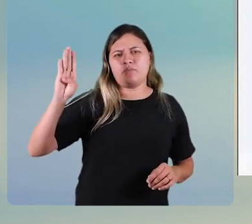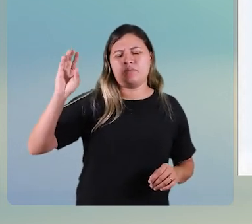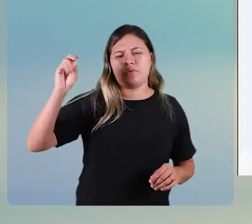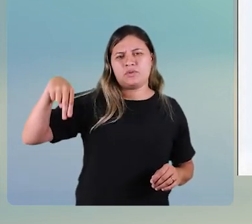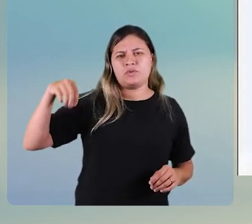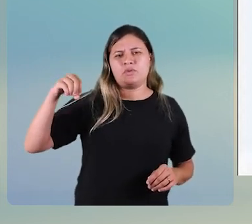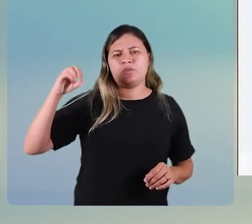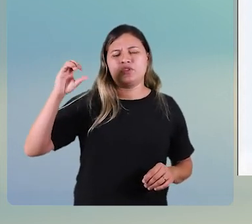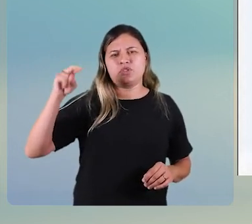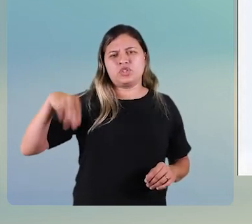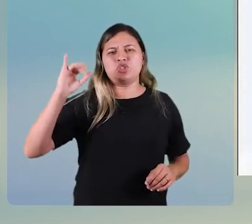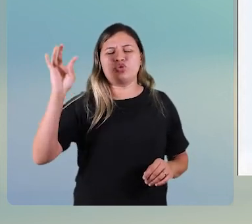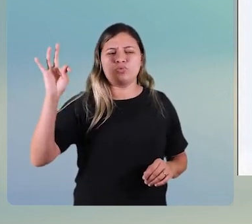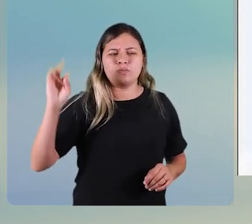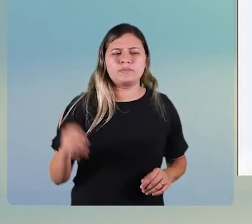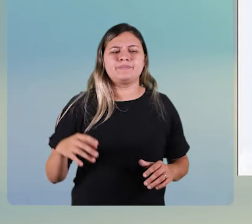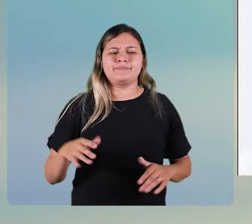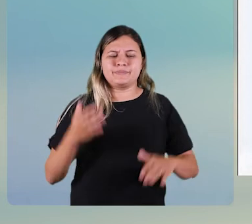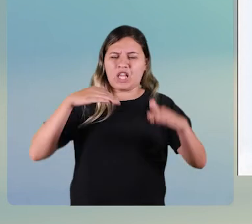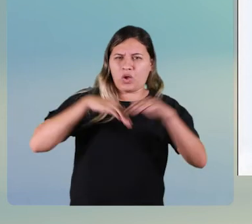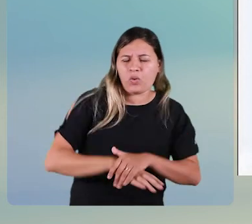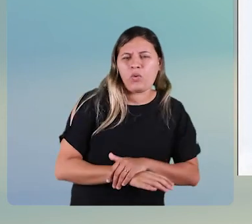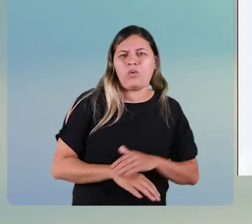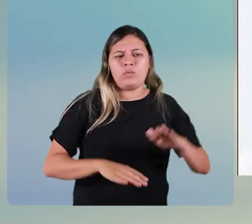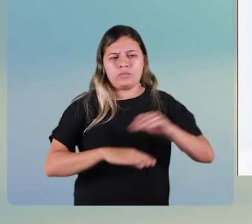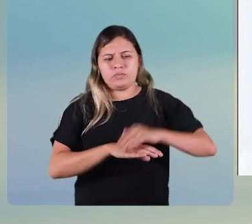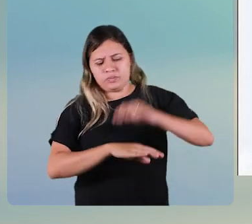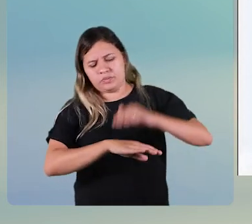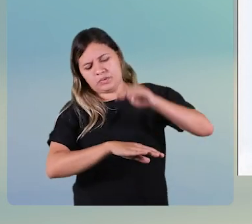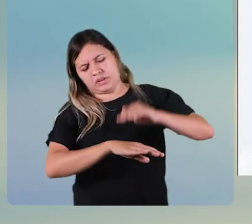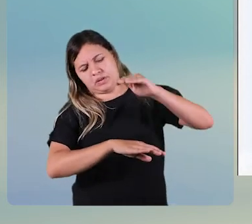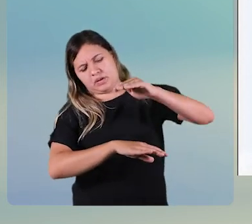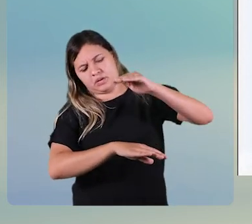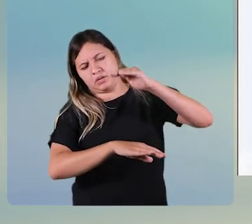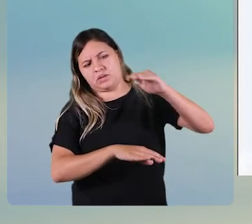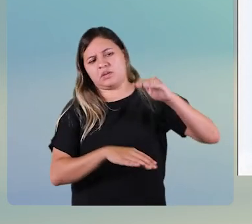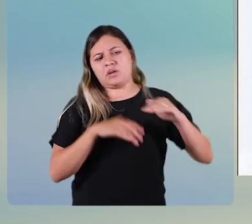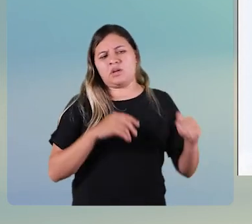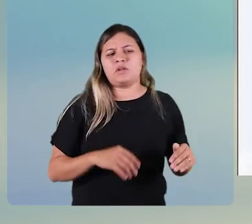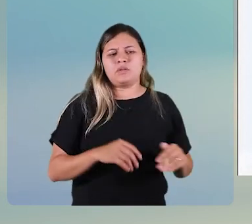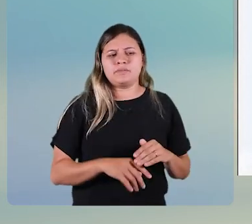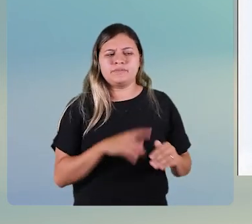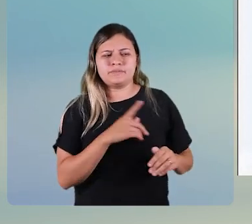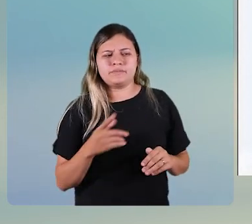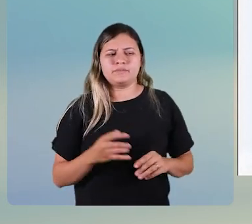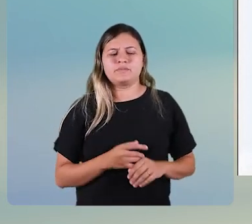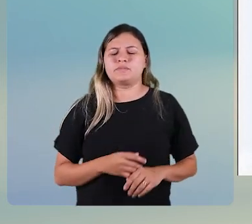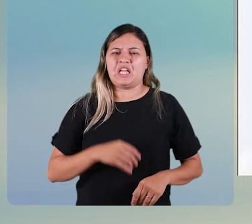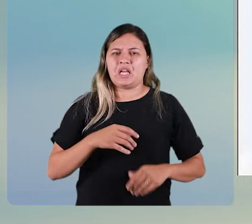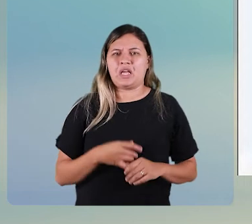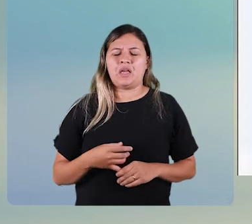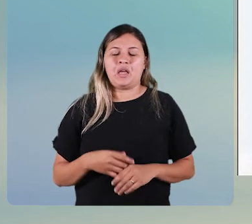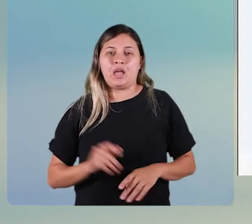eles são enterrados em depósitos geológicos adequados, abaixo do solo, tá? Para evitar que... E essas várias camadas é justamente